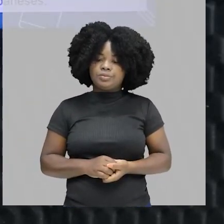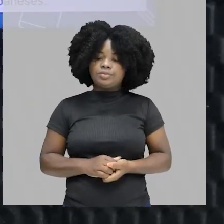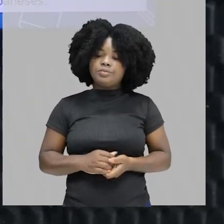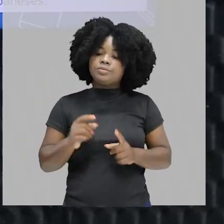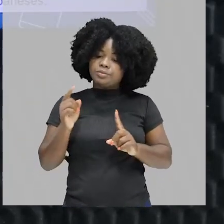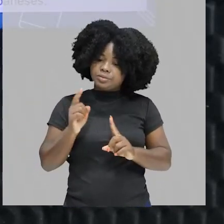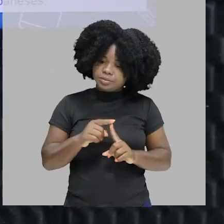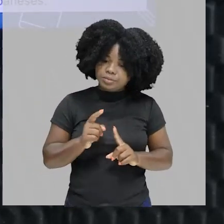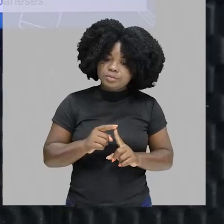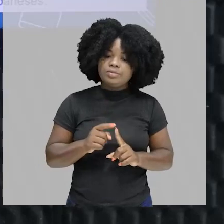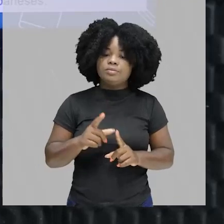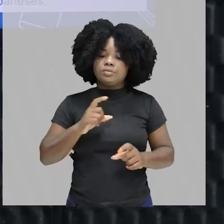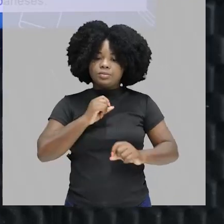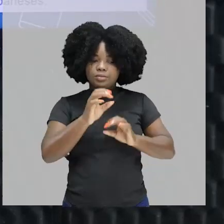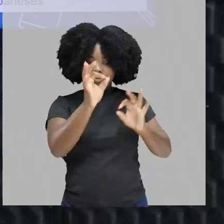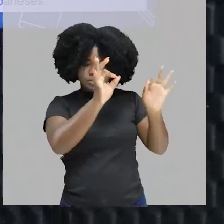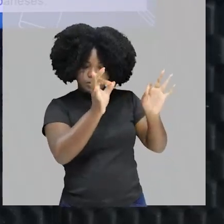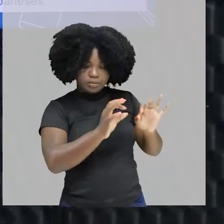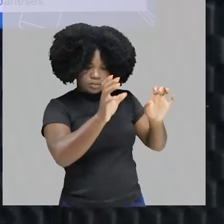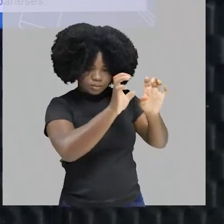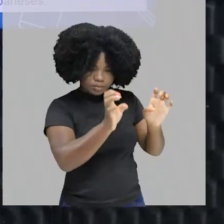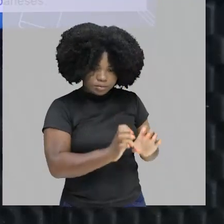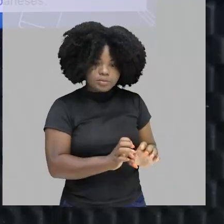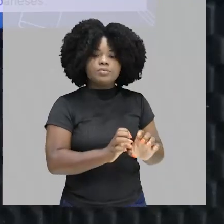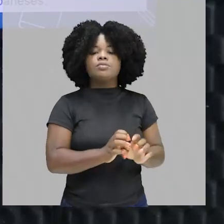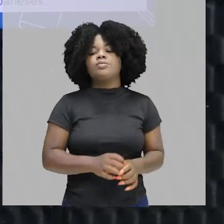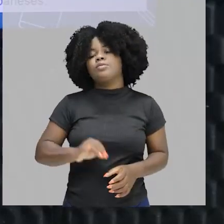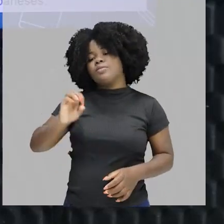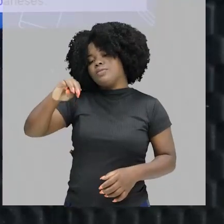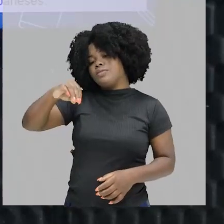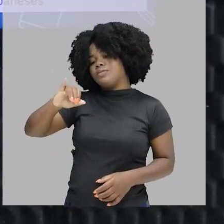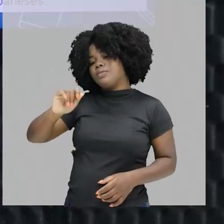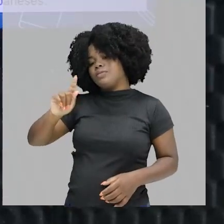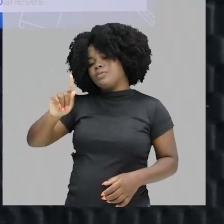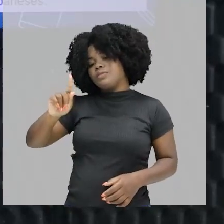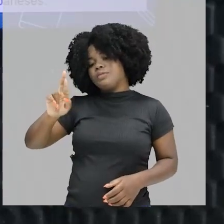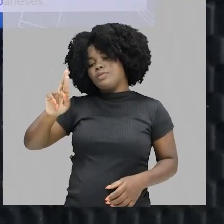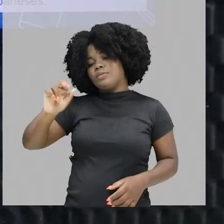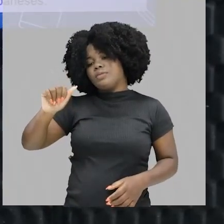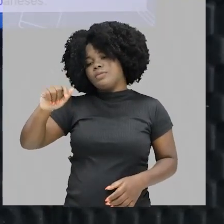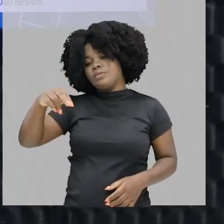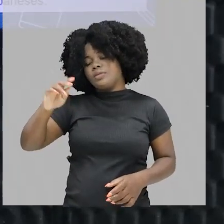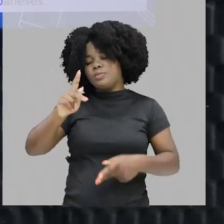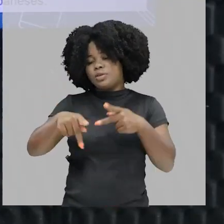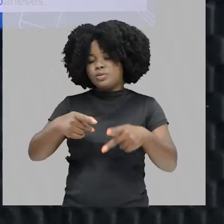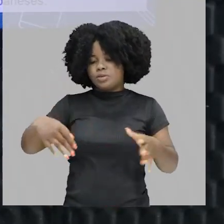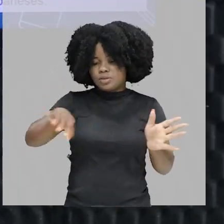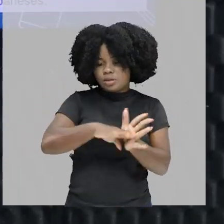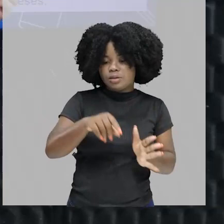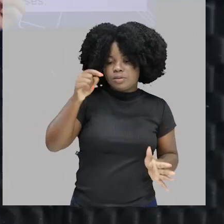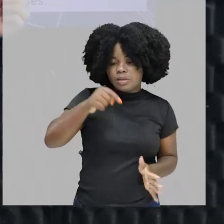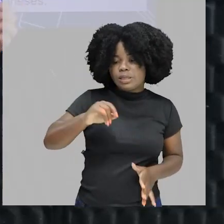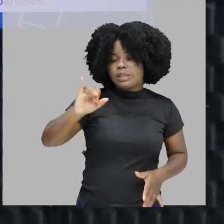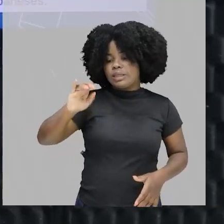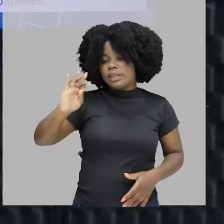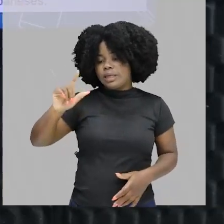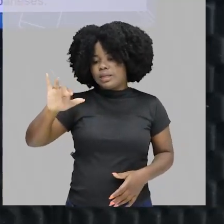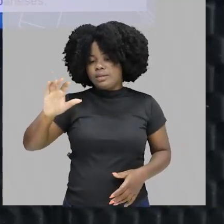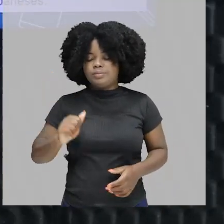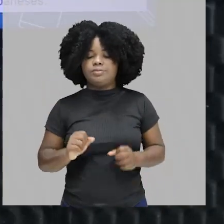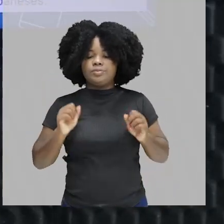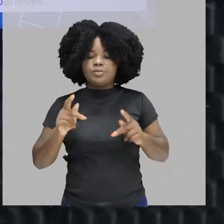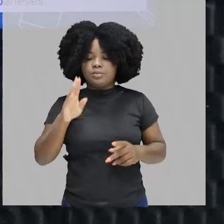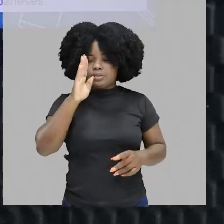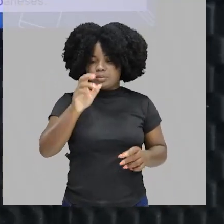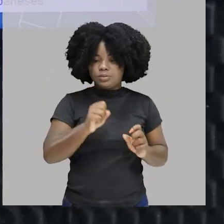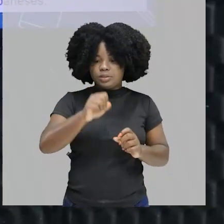time formado por imigrantes italianos, tá? E nós temos outros grupos importantes que vieram para cá, tá certo? Principalmente para